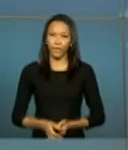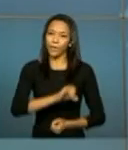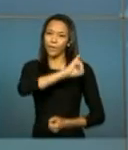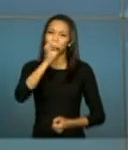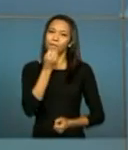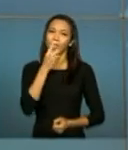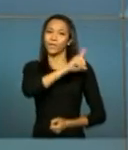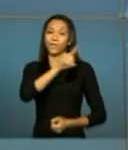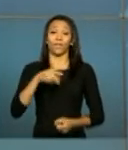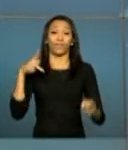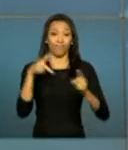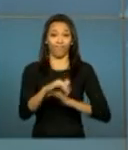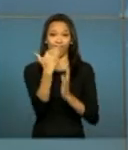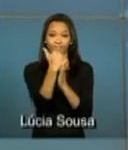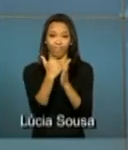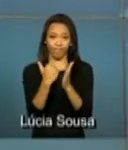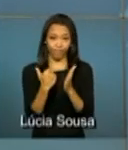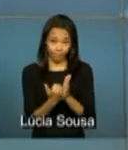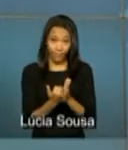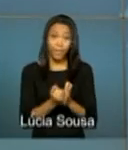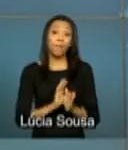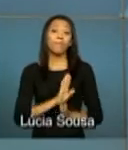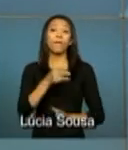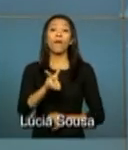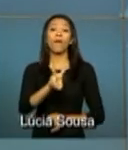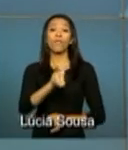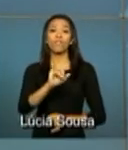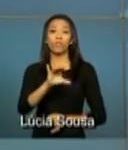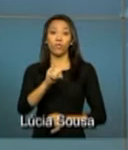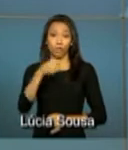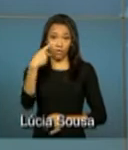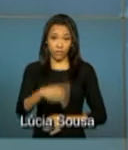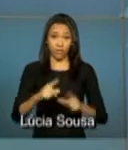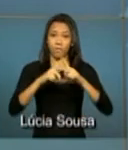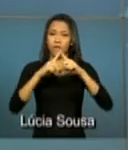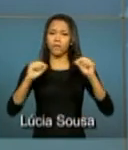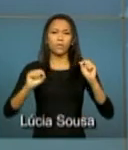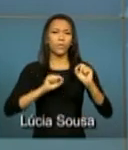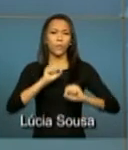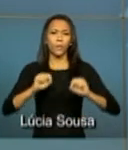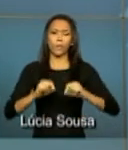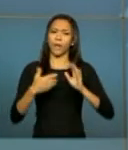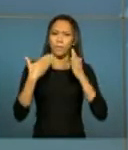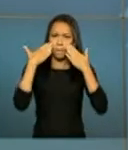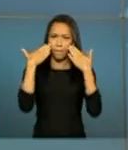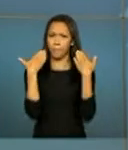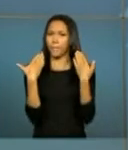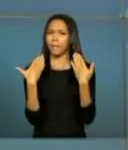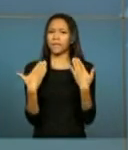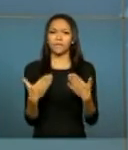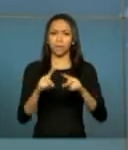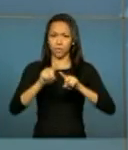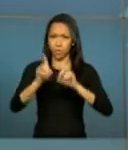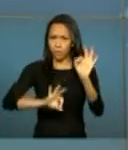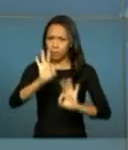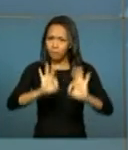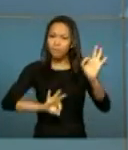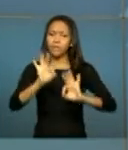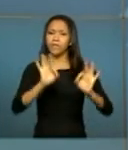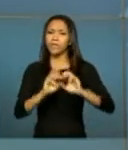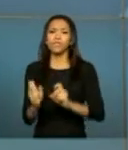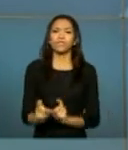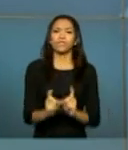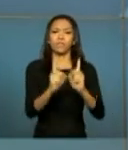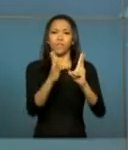Olá, bom dia. Interrompemos a nossa programação para transmitir ao vivo de Brasília a apresentação do Plano de Escoamento da